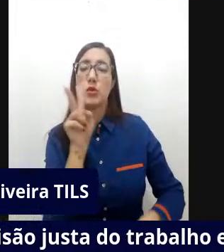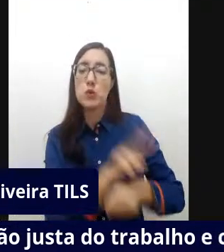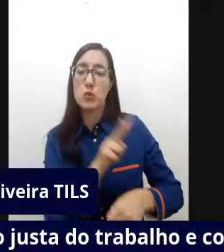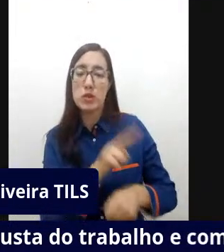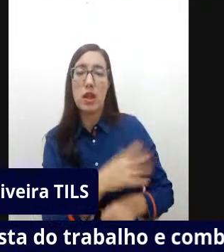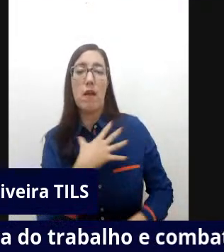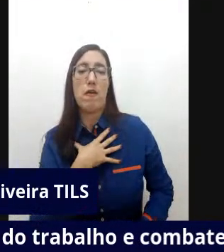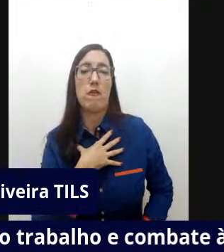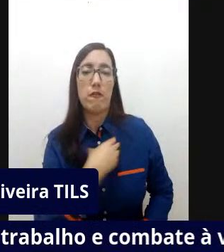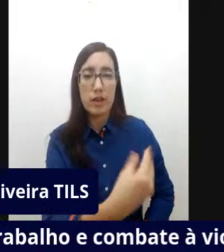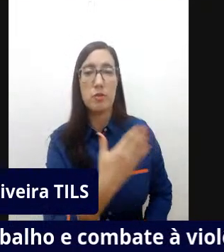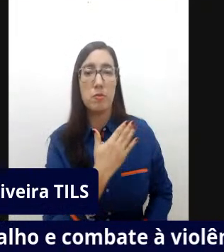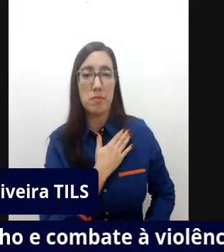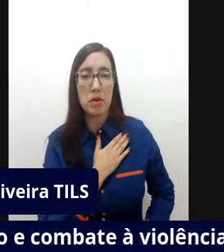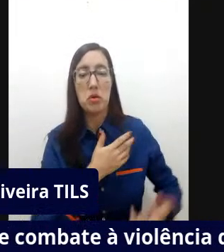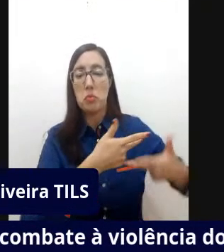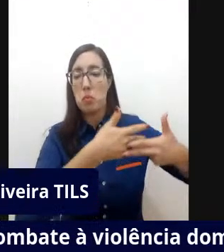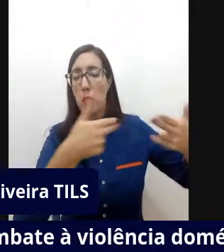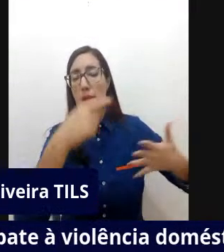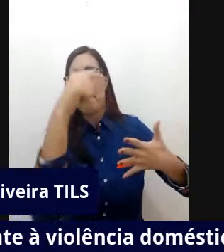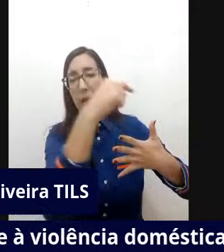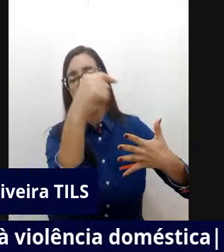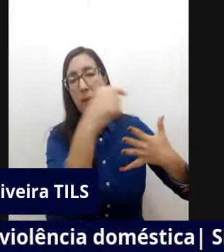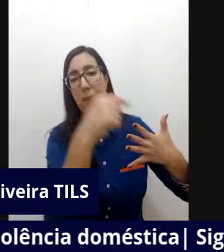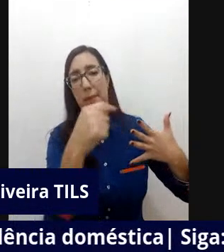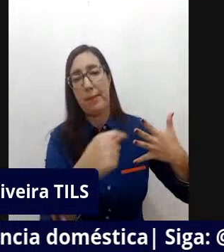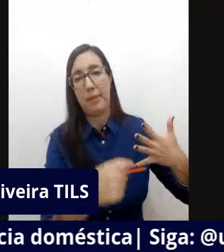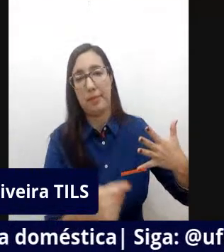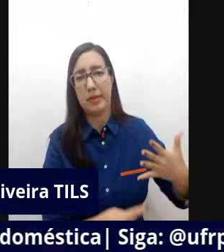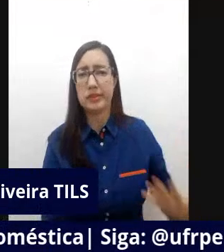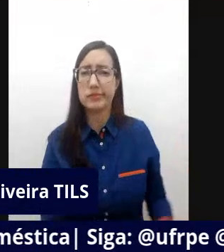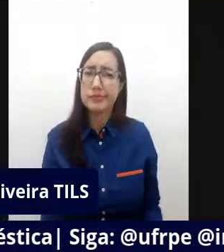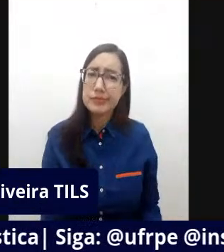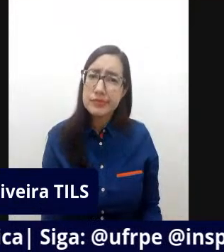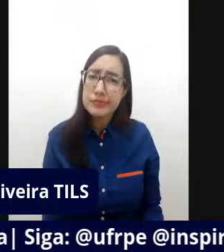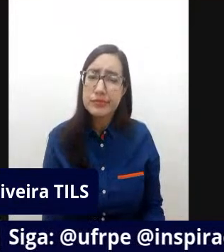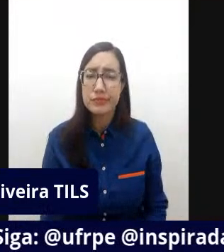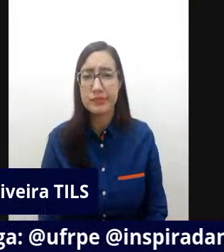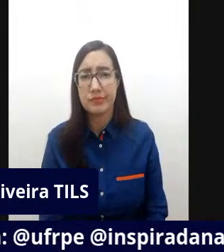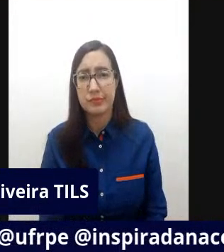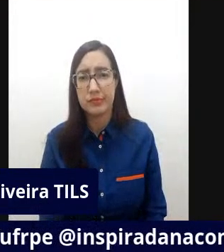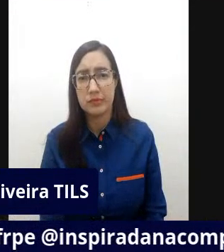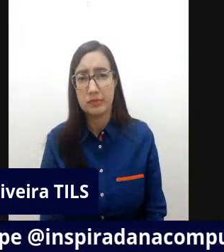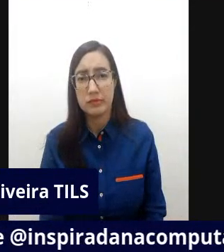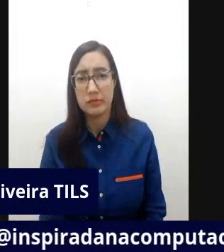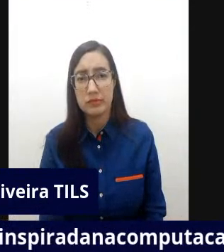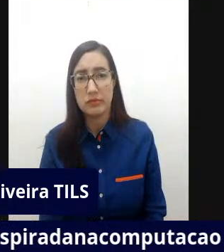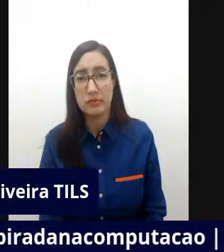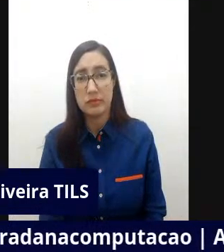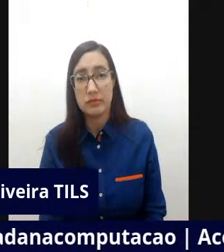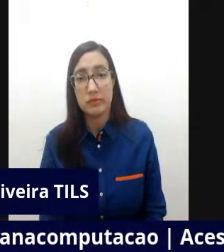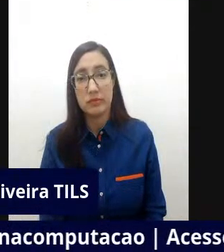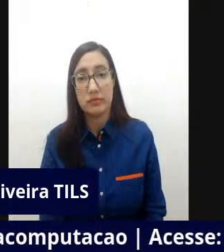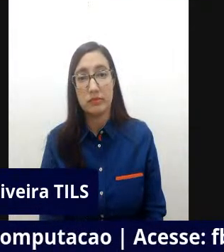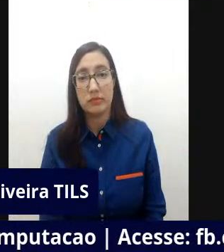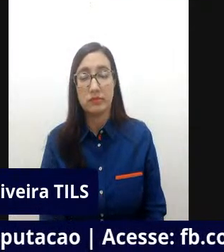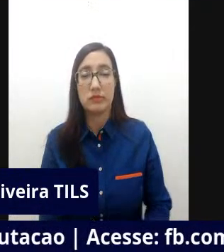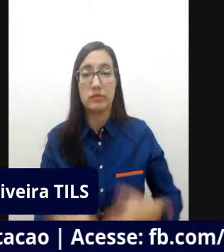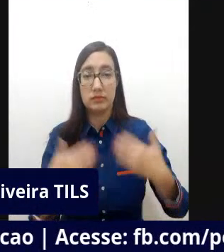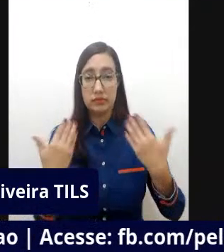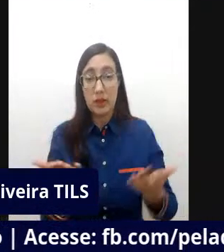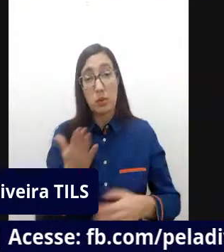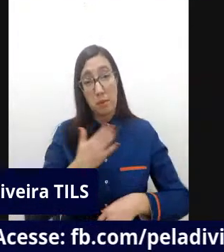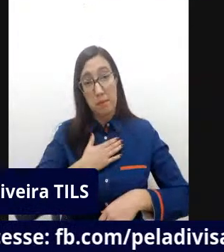federação aos professores, porque eles não estão fazendo, dando aula presencial, mas estão dando